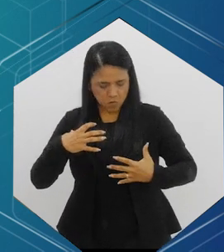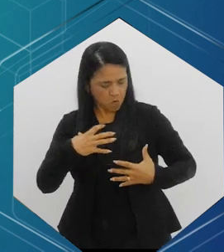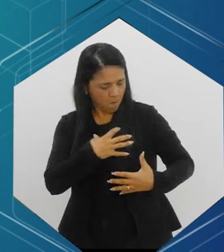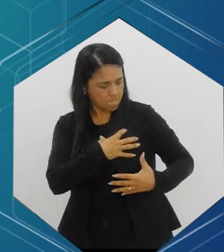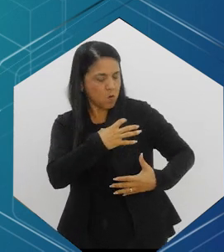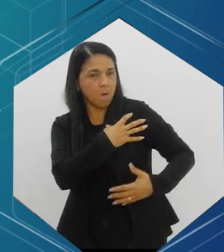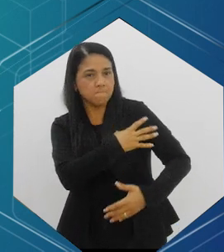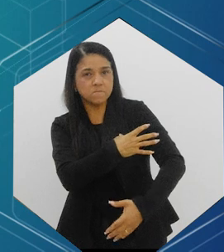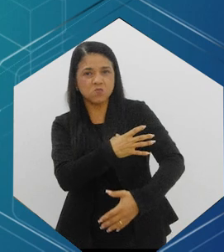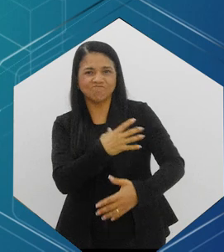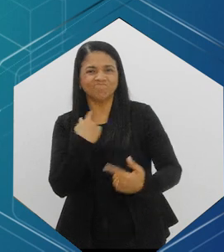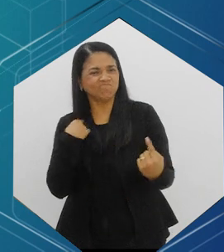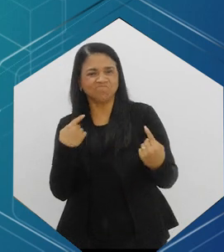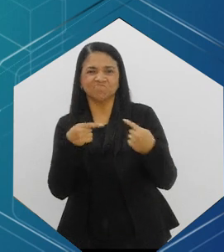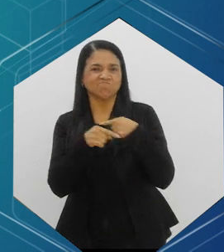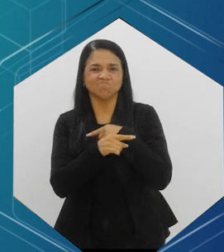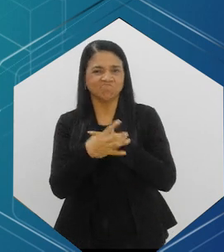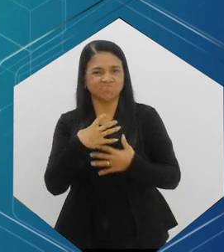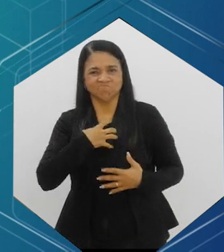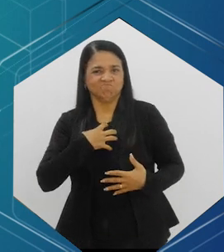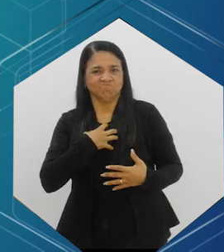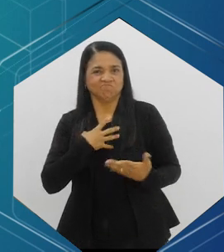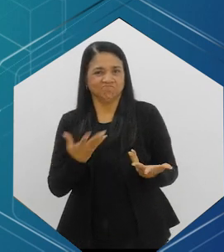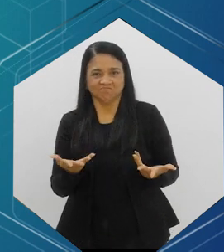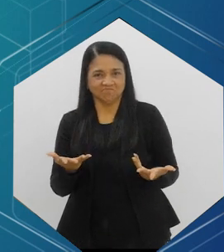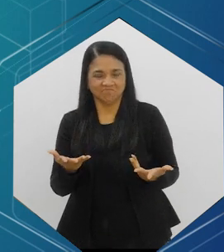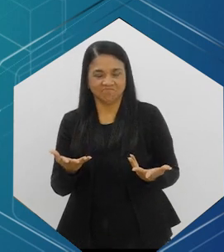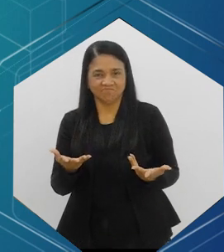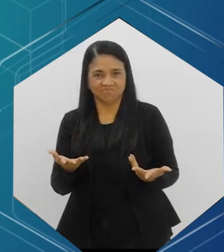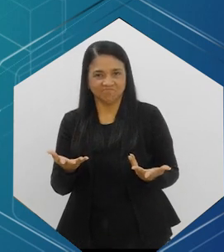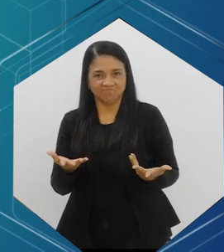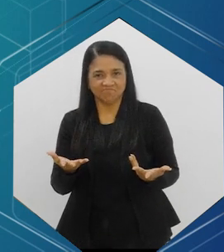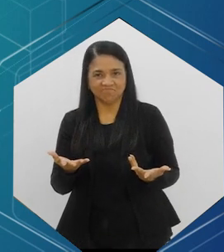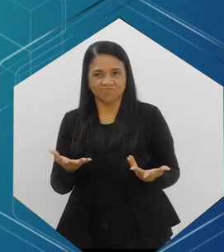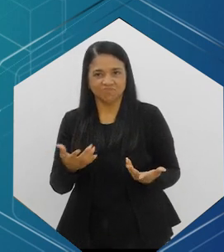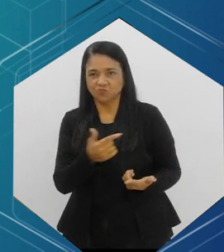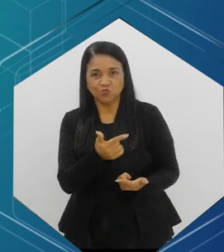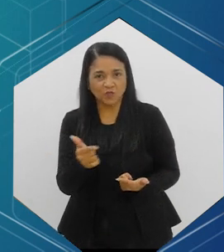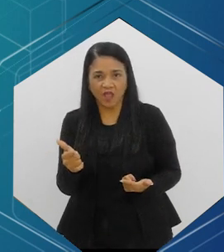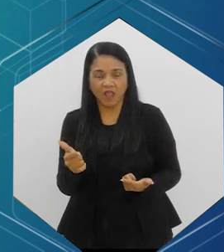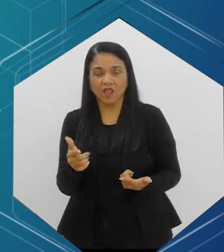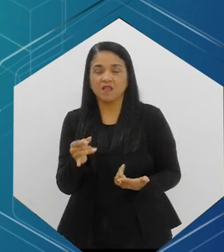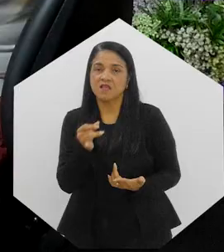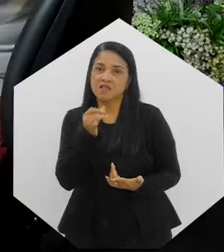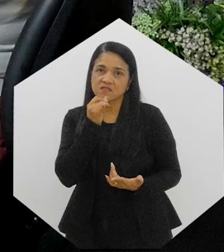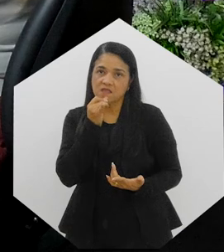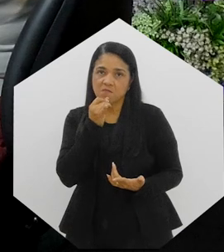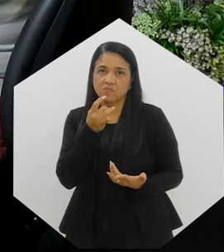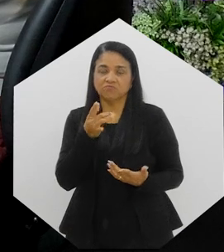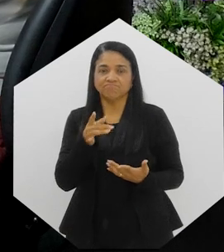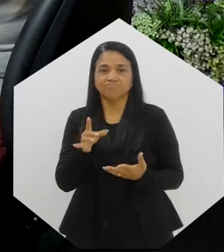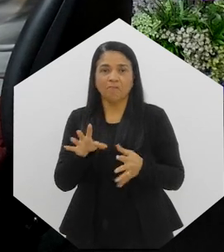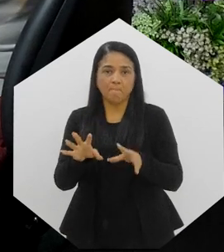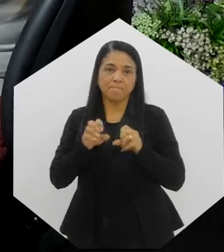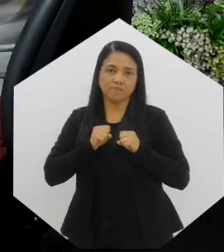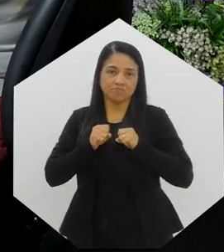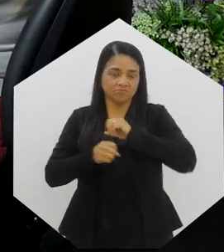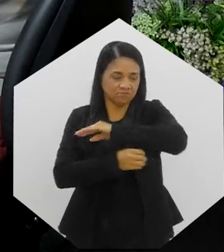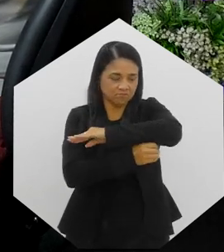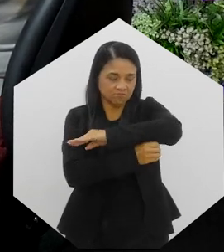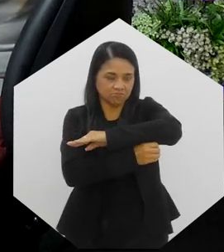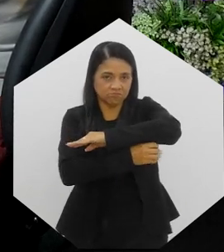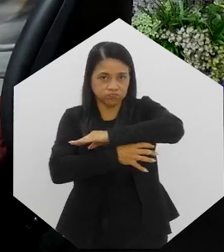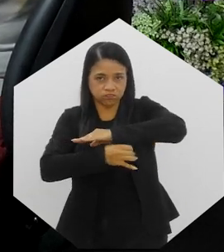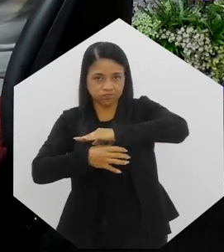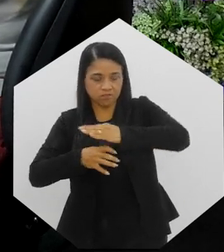Eu penso que não tem muito sentido, né? Com o risco que você tem de, por exemplo, adquirir uma